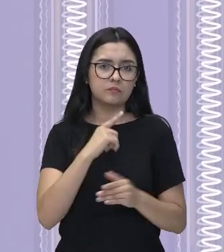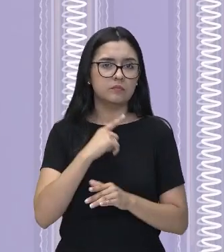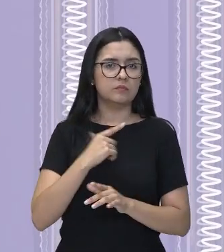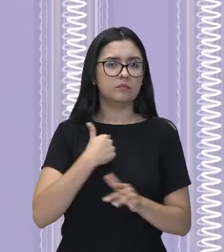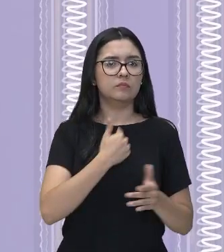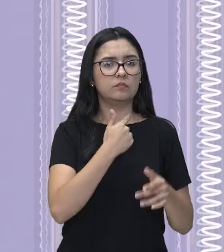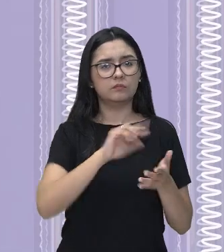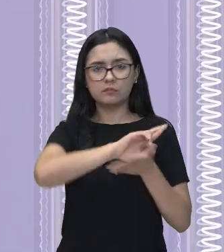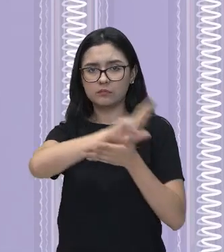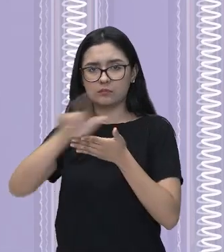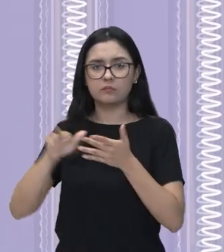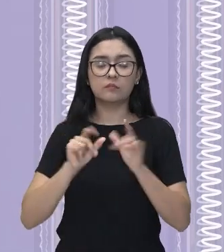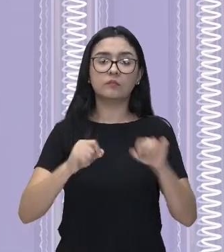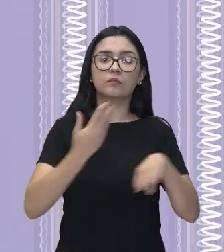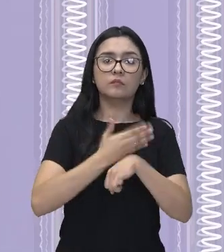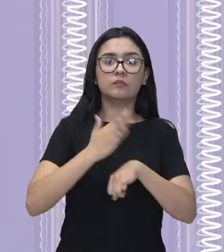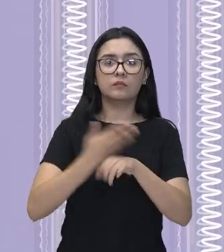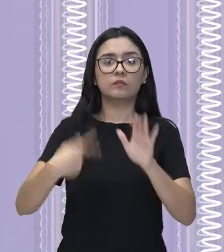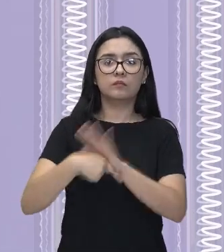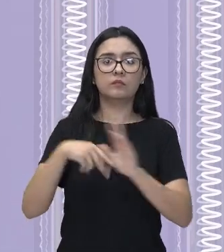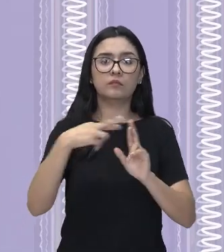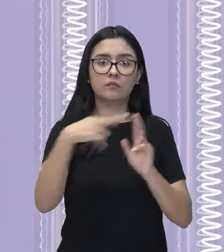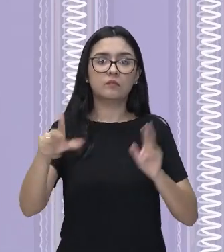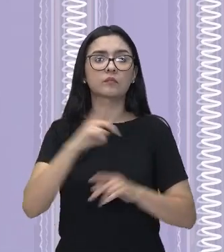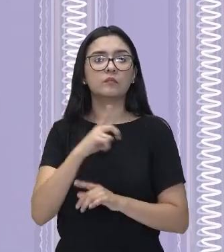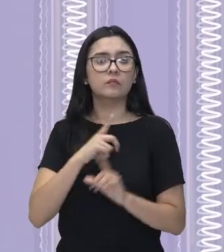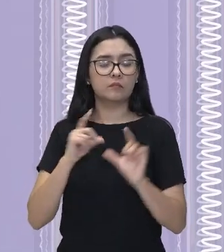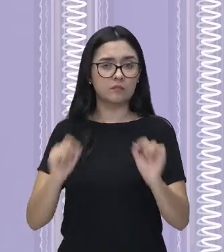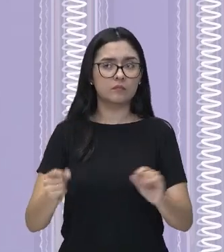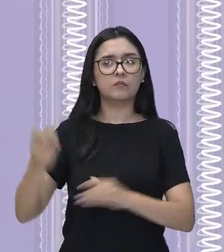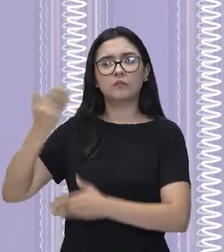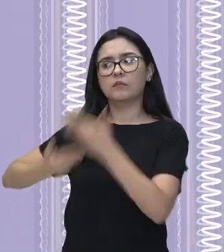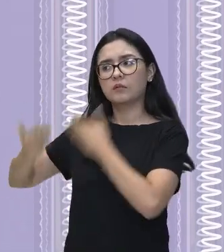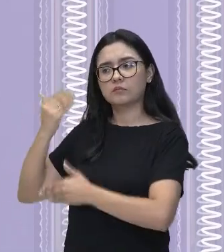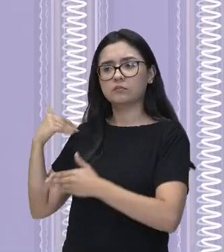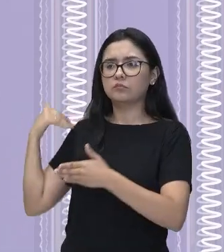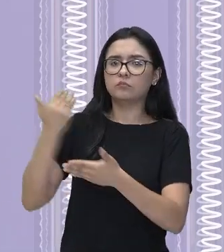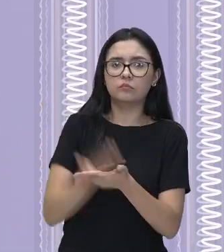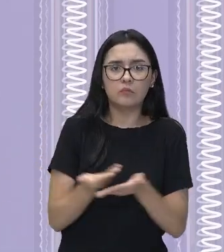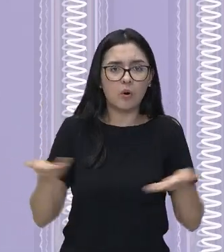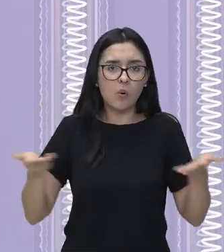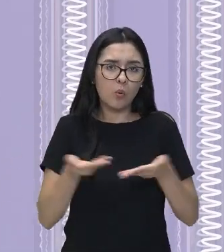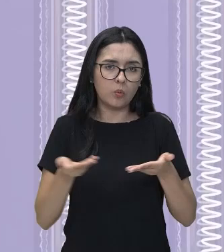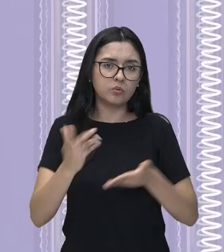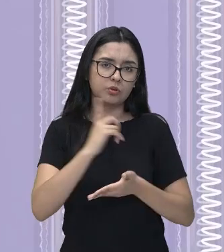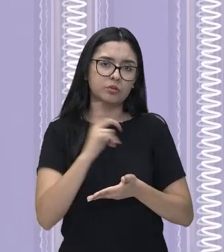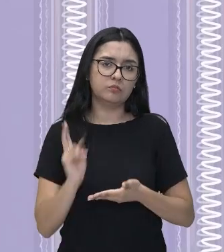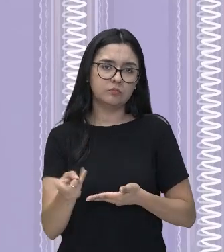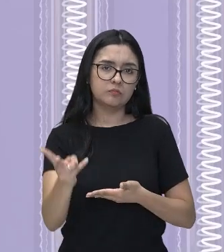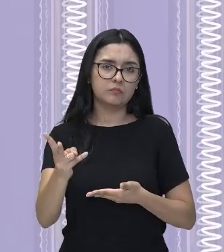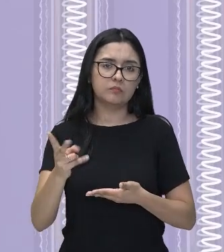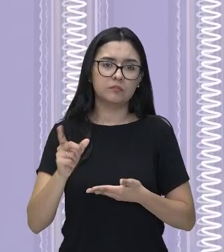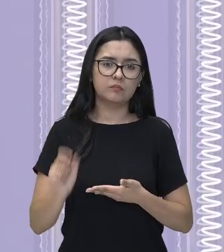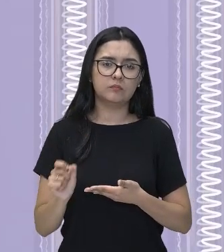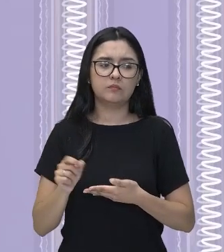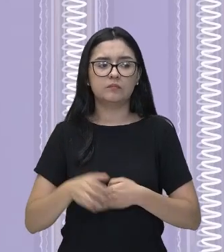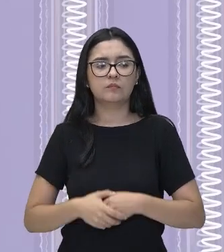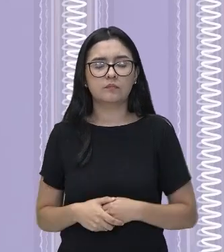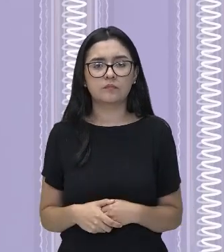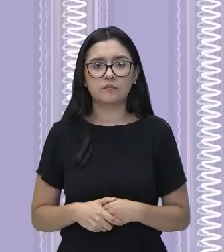práticas religiosas que nós tivemos no passado e que temos ainda hoje